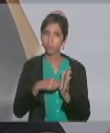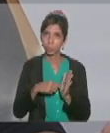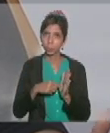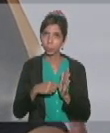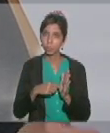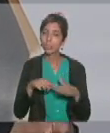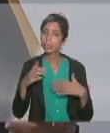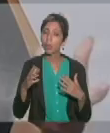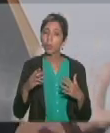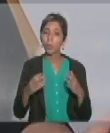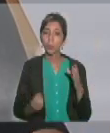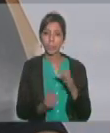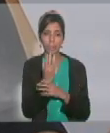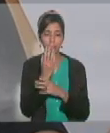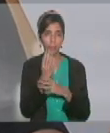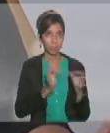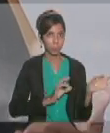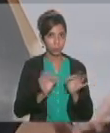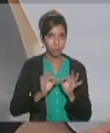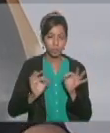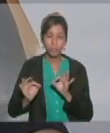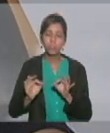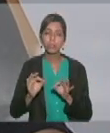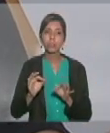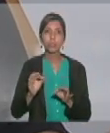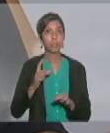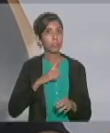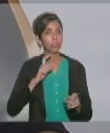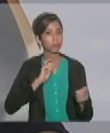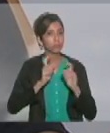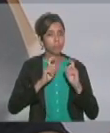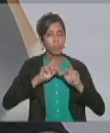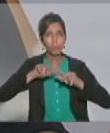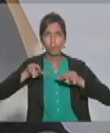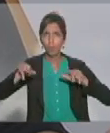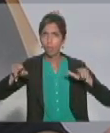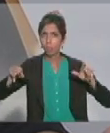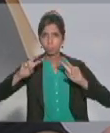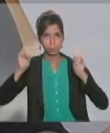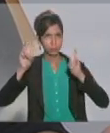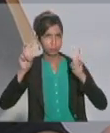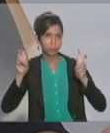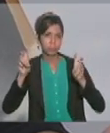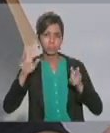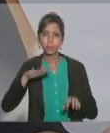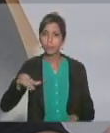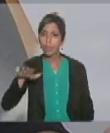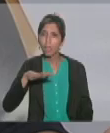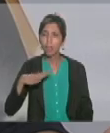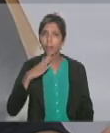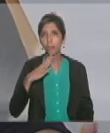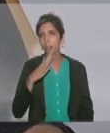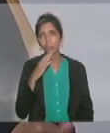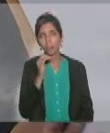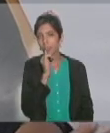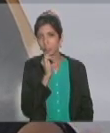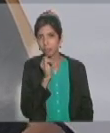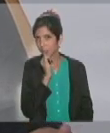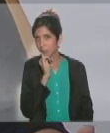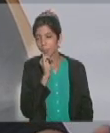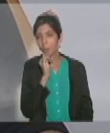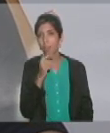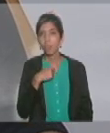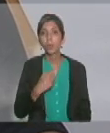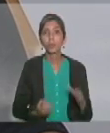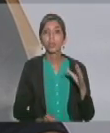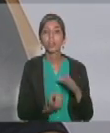função. Então, você cria um projeto e nesse projeto você vai discutir vários assuntos que estão relacionados com as áreas de conhecimento. Então, vou dar um